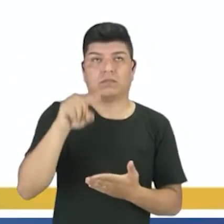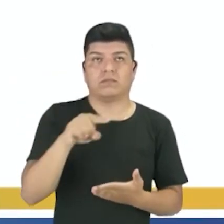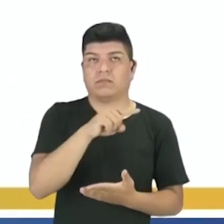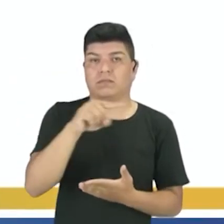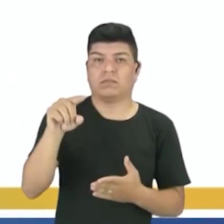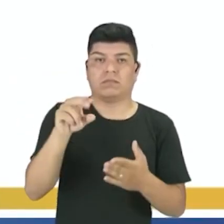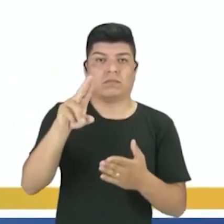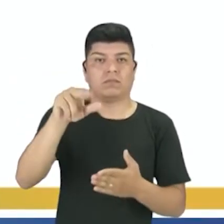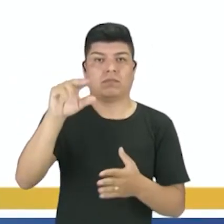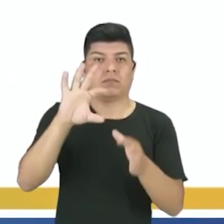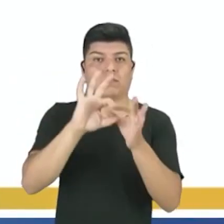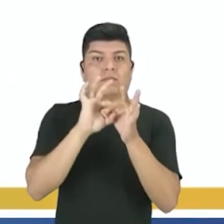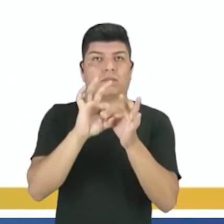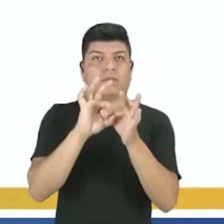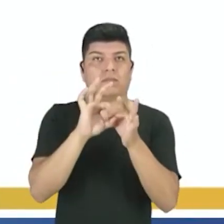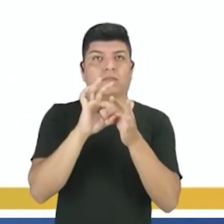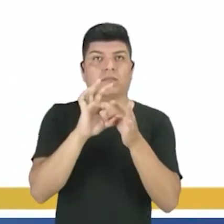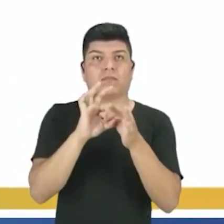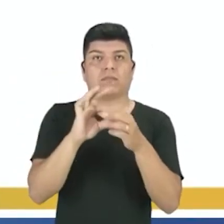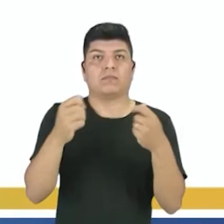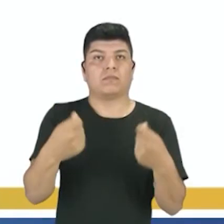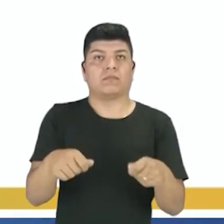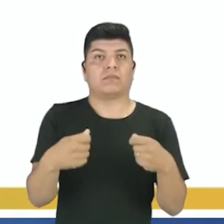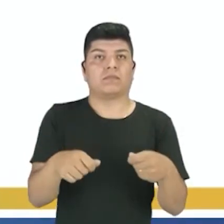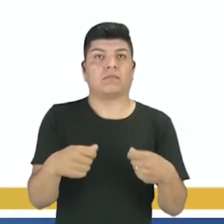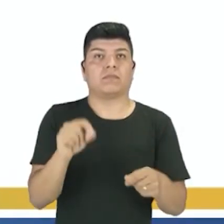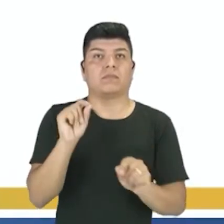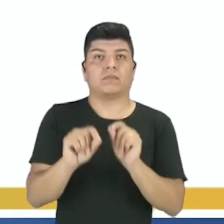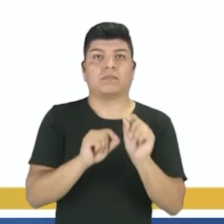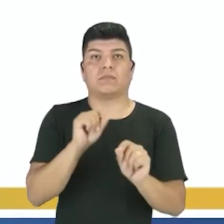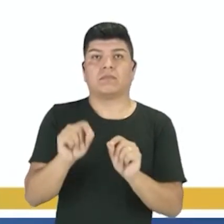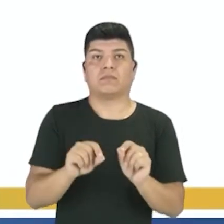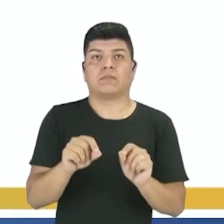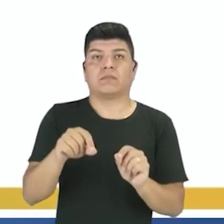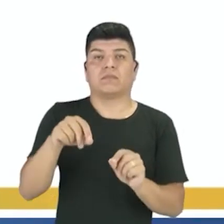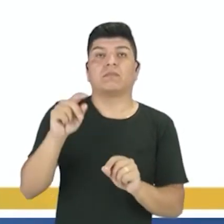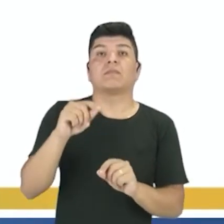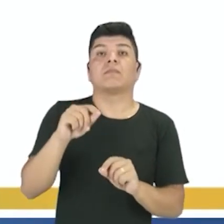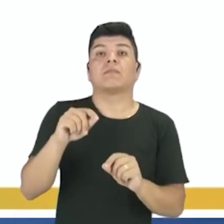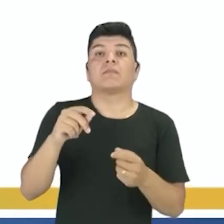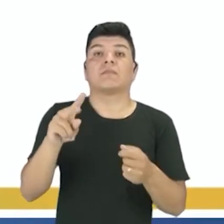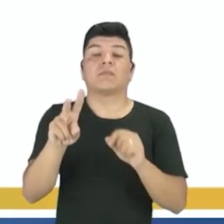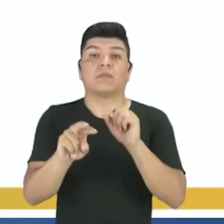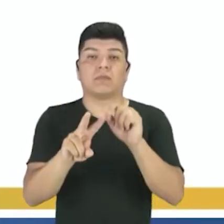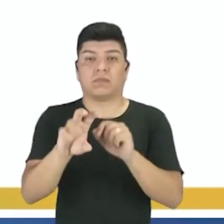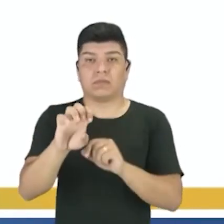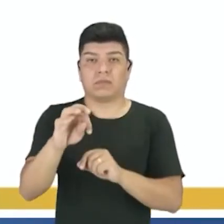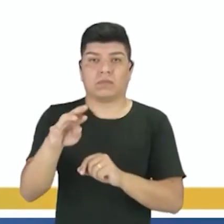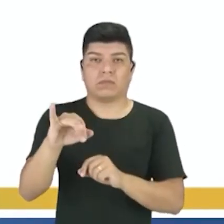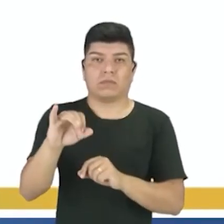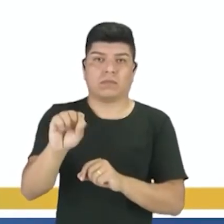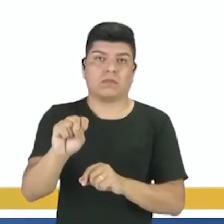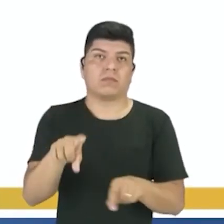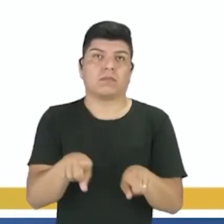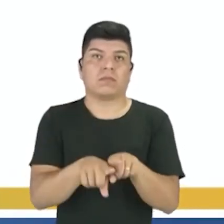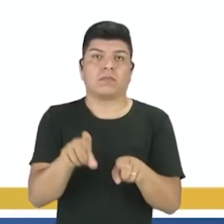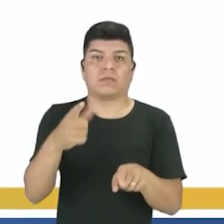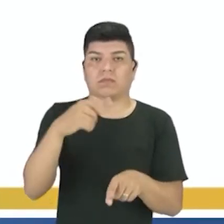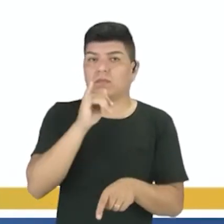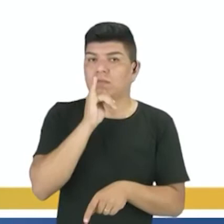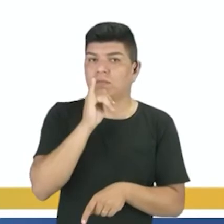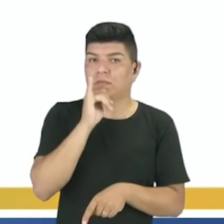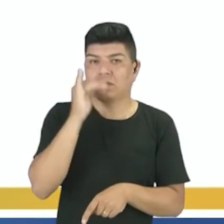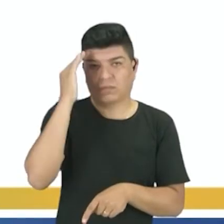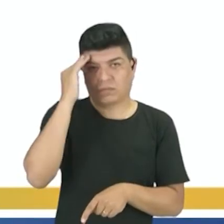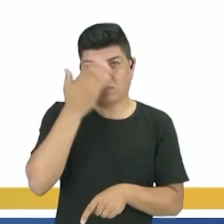estão alinhados, então esses N pontos serão vértices de um polígono convexo de N lados. Bora ver mais um exemplo para